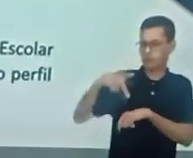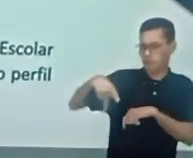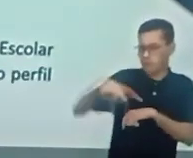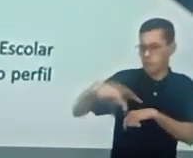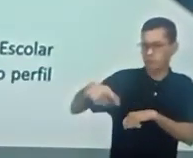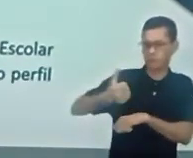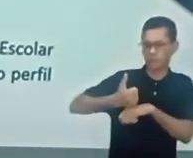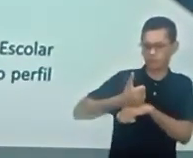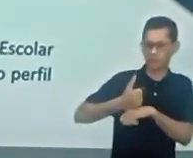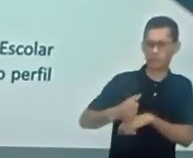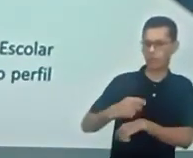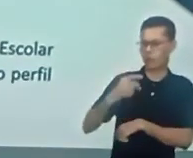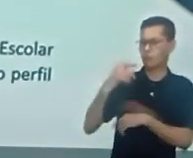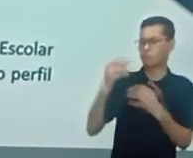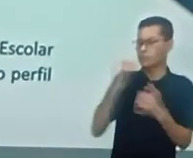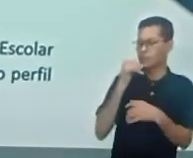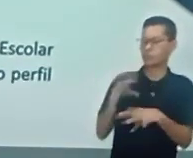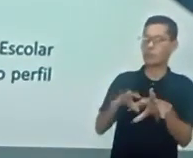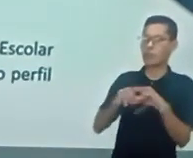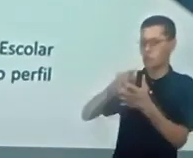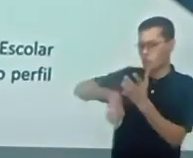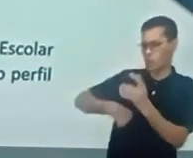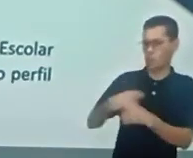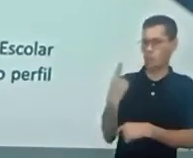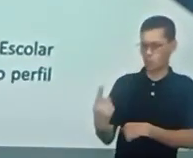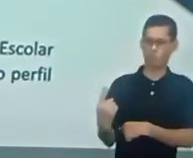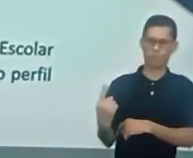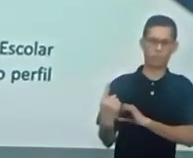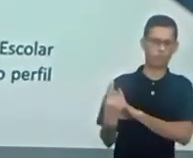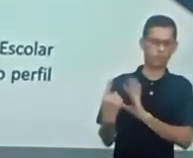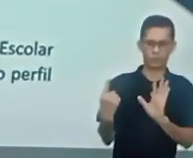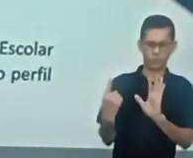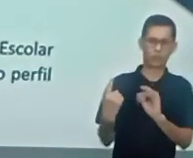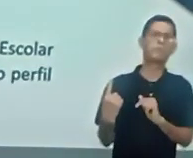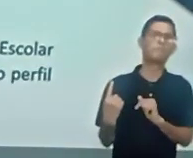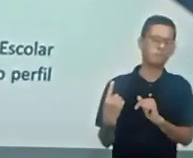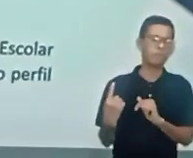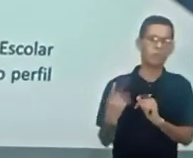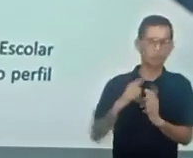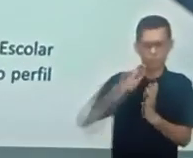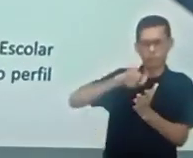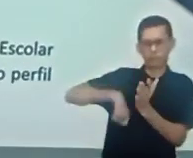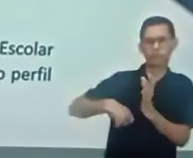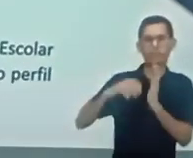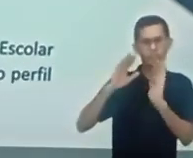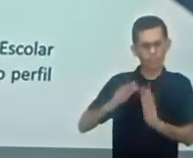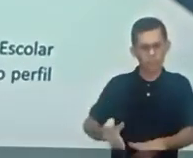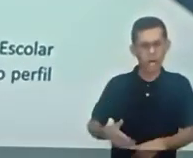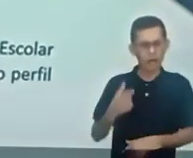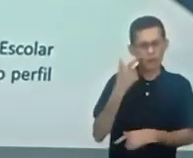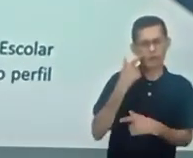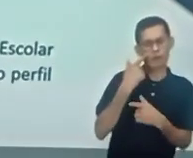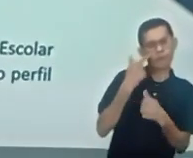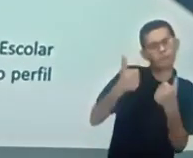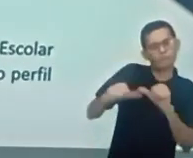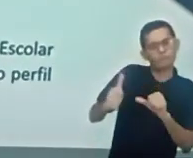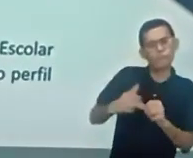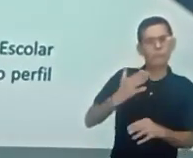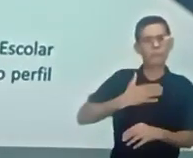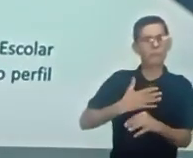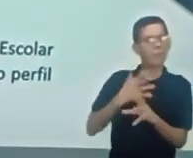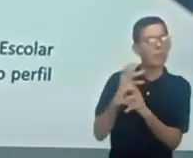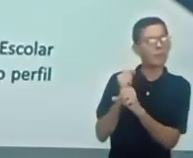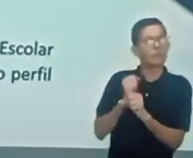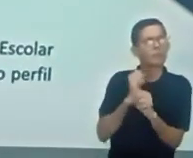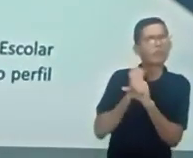uma inscrição por vínculo e eu acumulo, eu preciso realizar a inscrição, verificar a minha pontuação e fazer